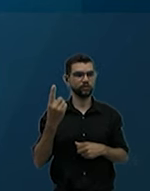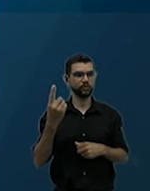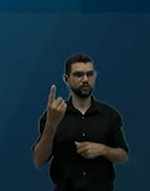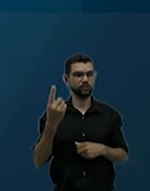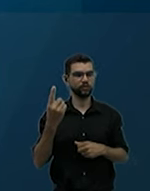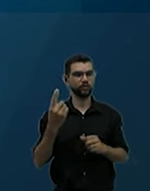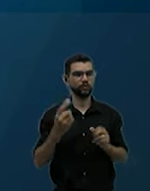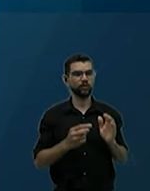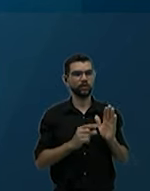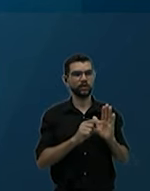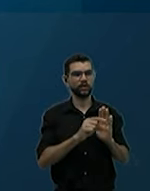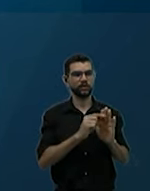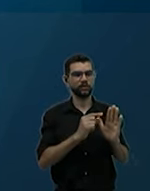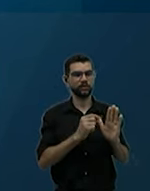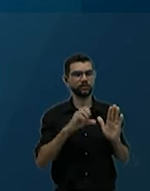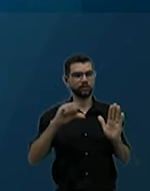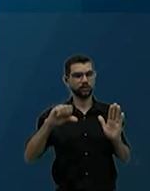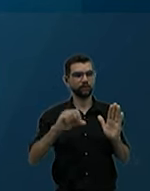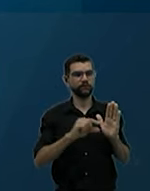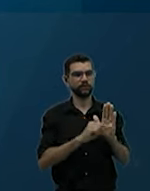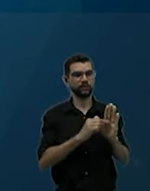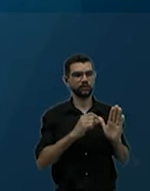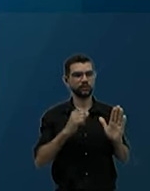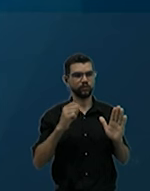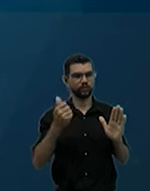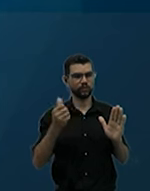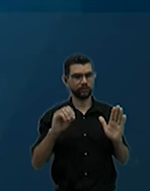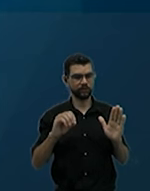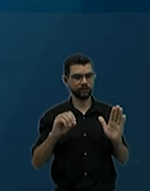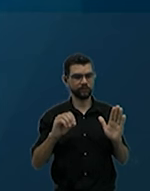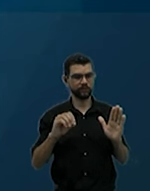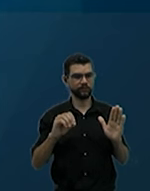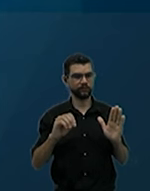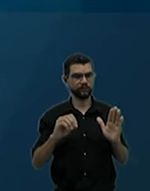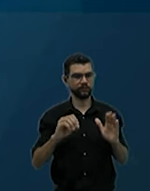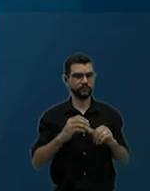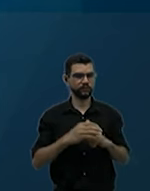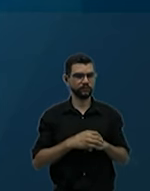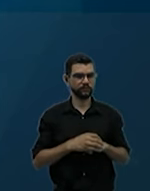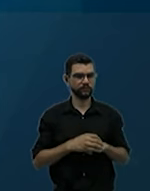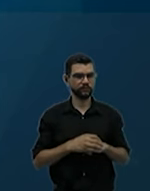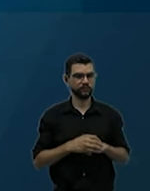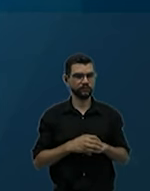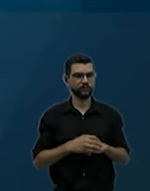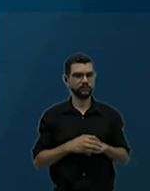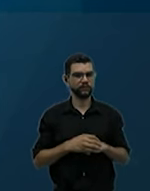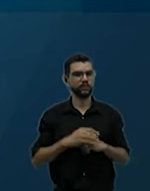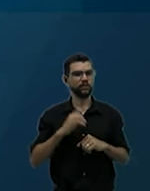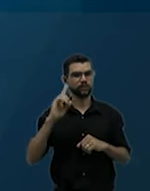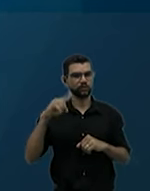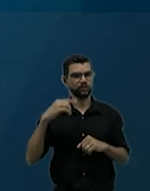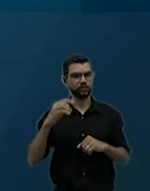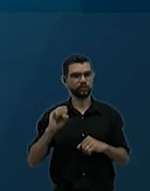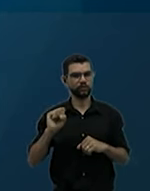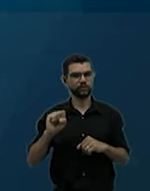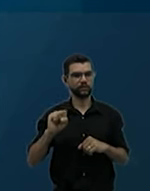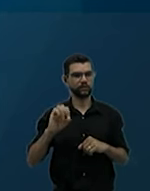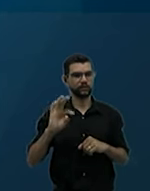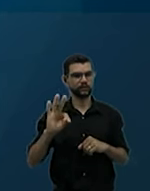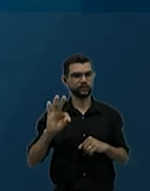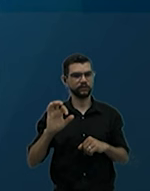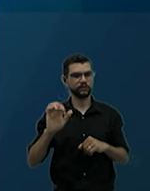1251, são dois... itens 9 e 10. 9 e 10, perfeito. Muito obrigado. Tá certo? Então, o doutor Stefan tem a palavra pelo prazo máximo, então. Por favor.